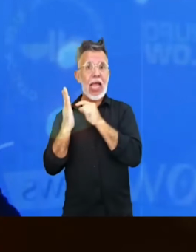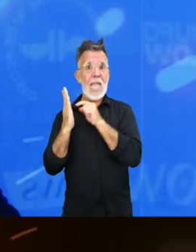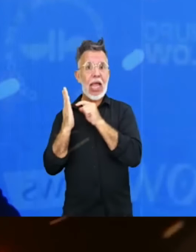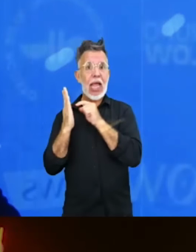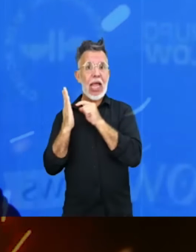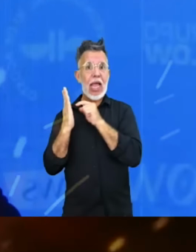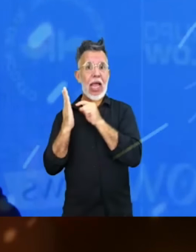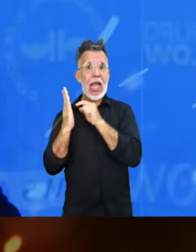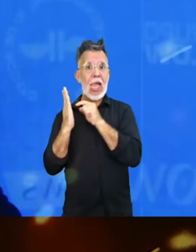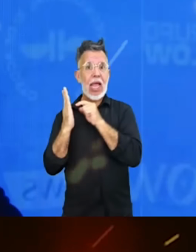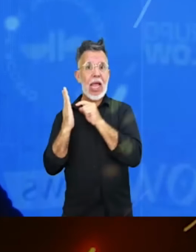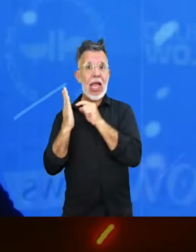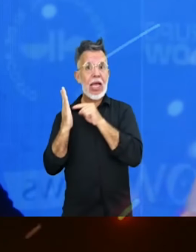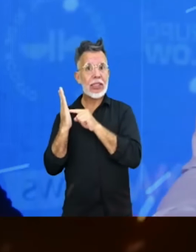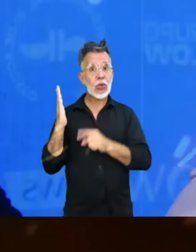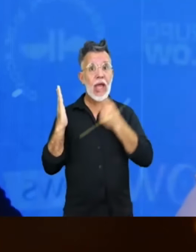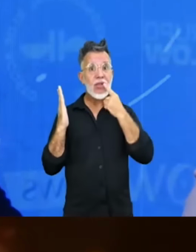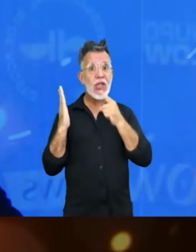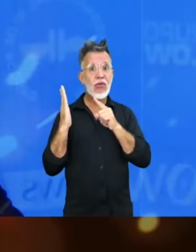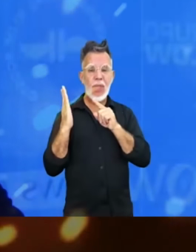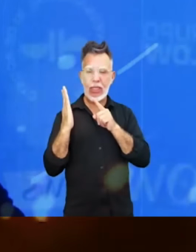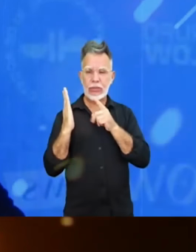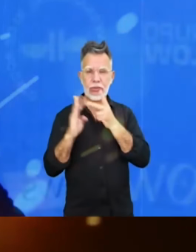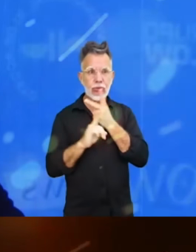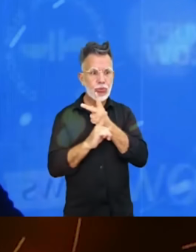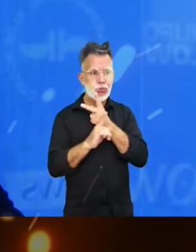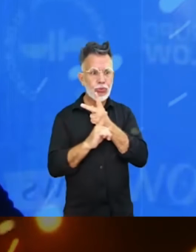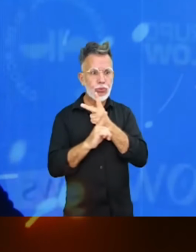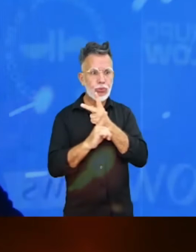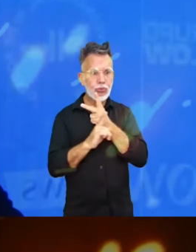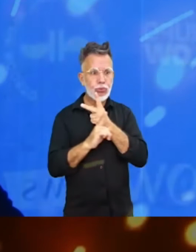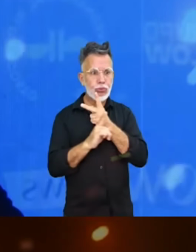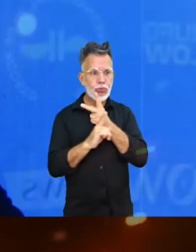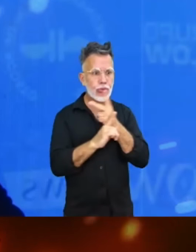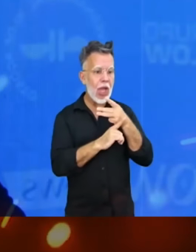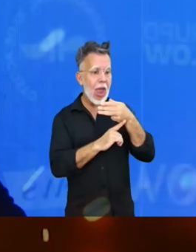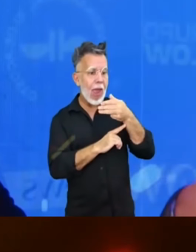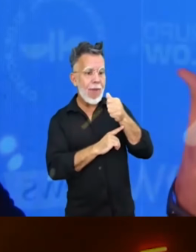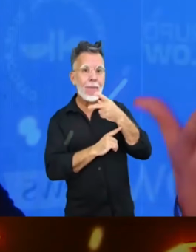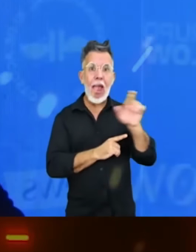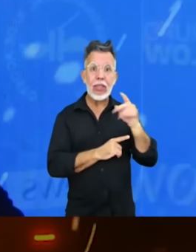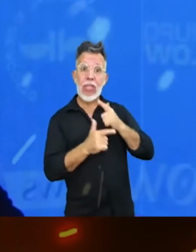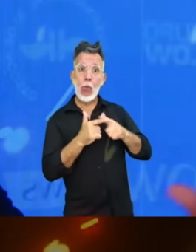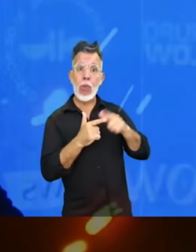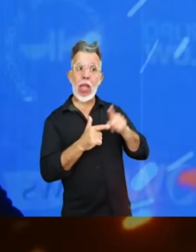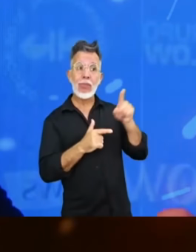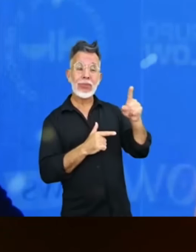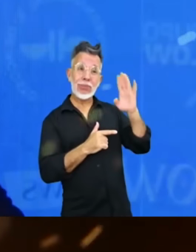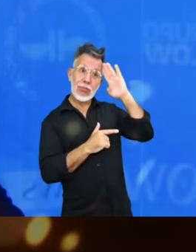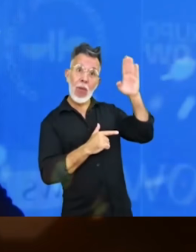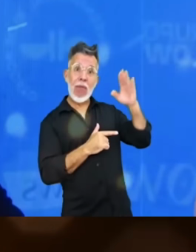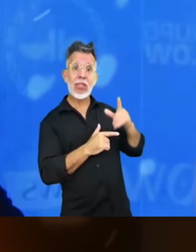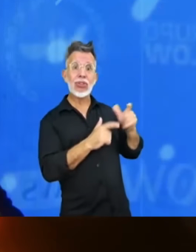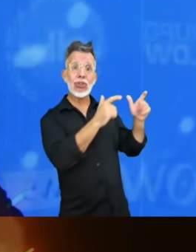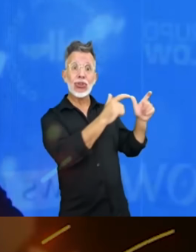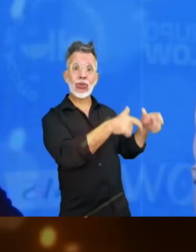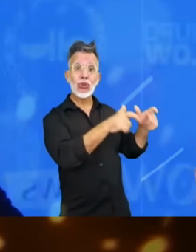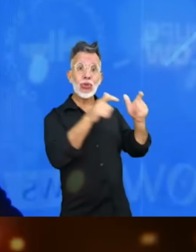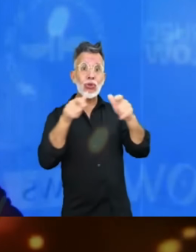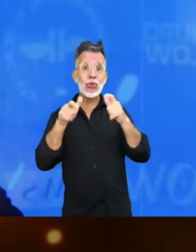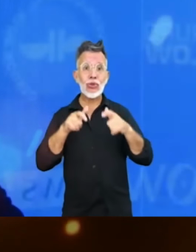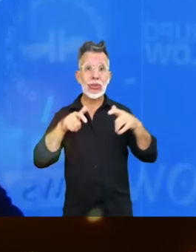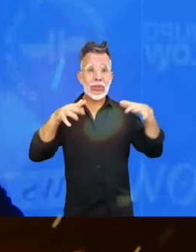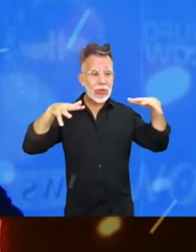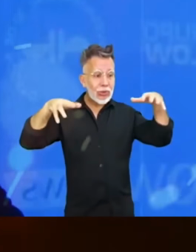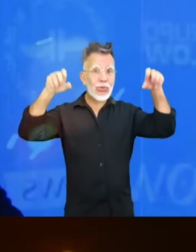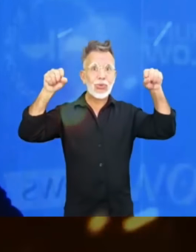problema na cidade a gente tem nas periferias principalmente a questão de iluminação aonde esses canalhas agem e a grande inovação que a